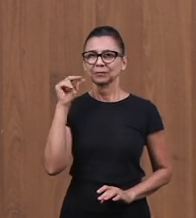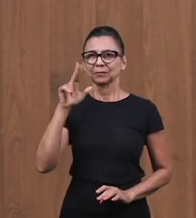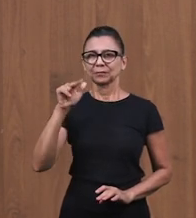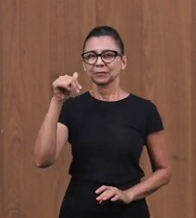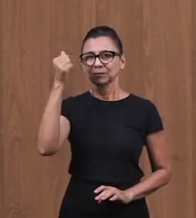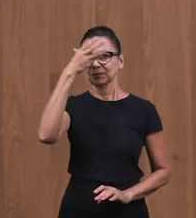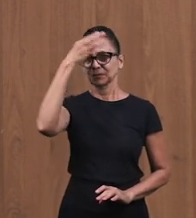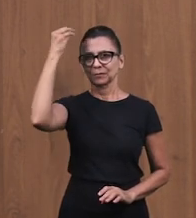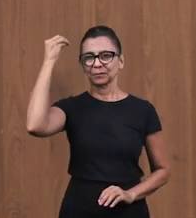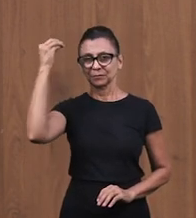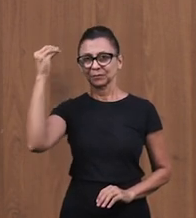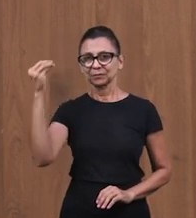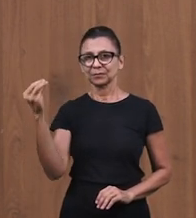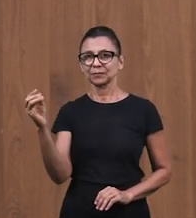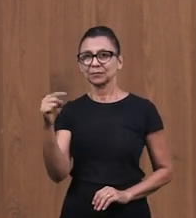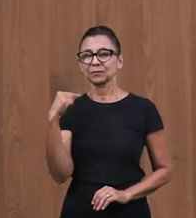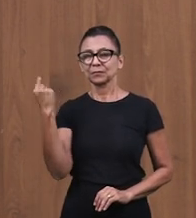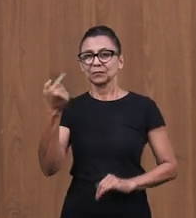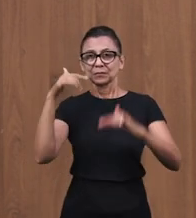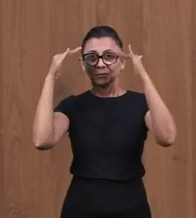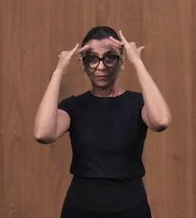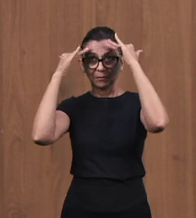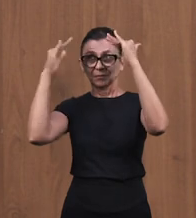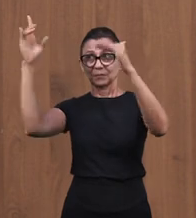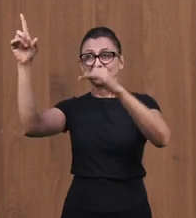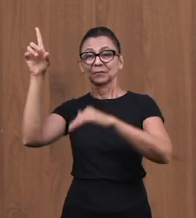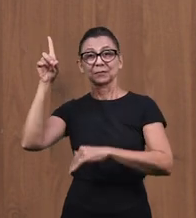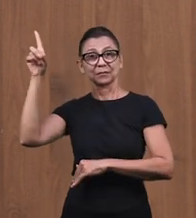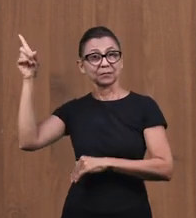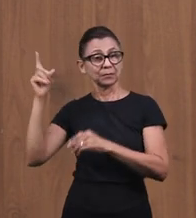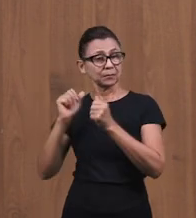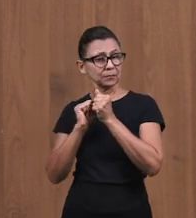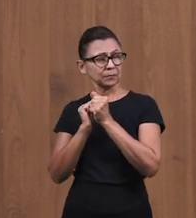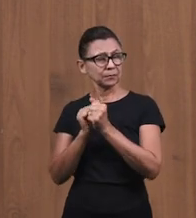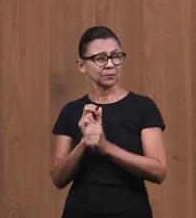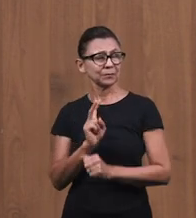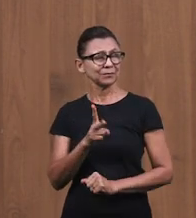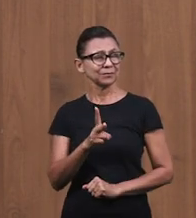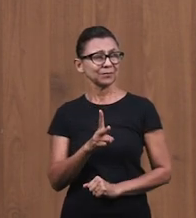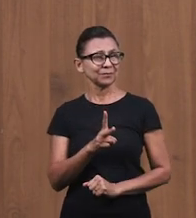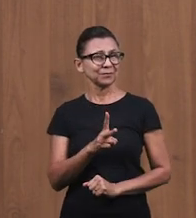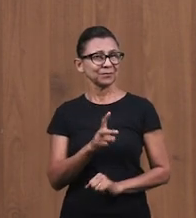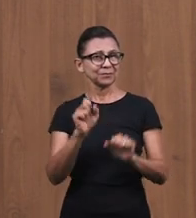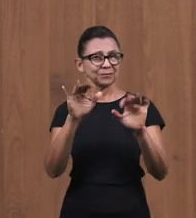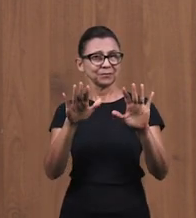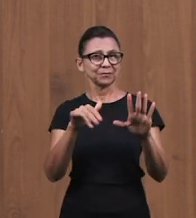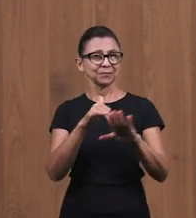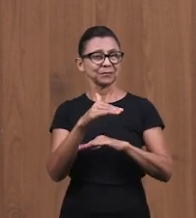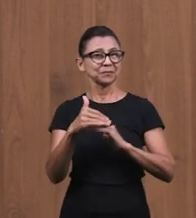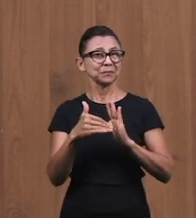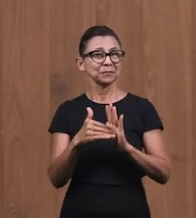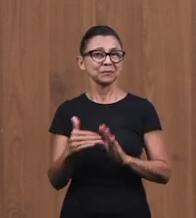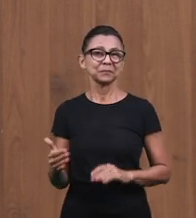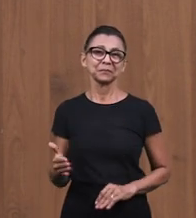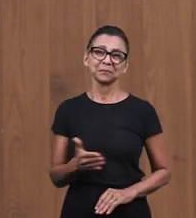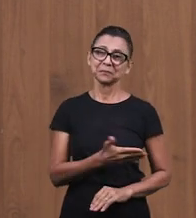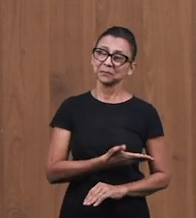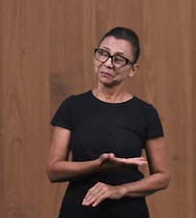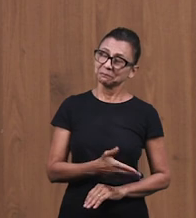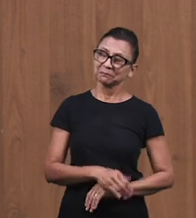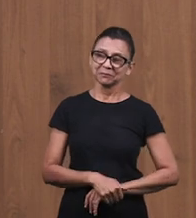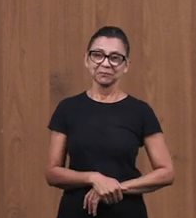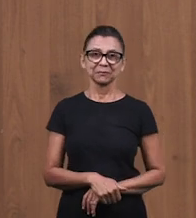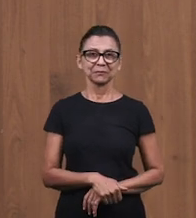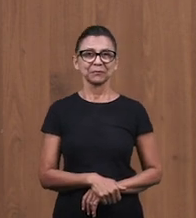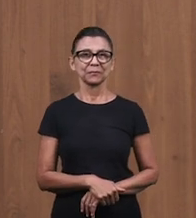se esqueça, quando tememos a Deus, o Senhor é conosco e nos abençoa em tudo. E José deve ser um